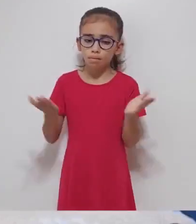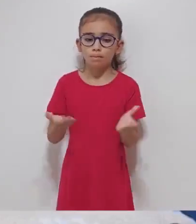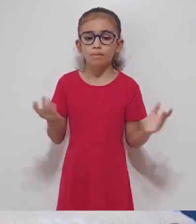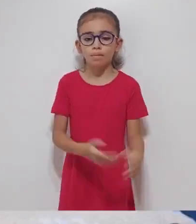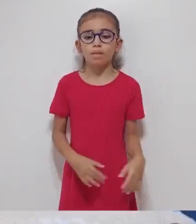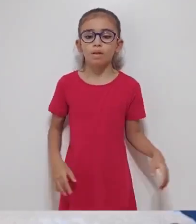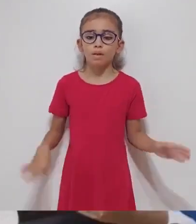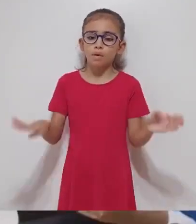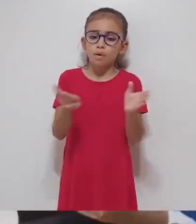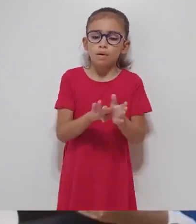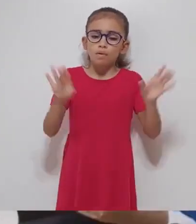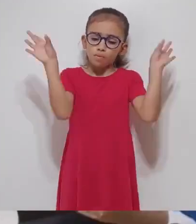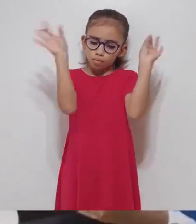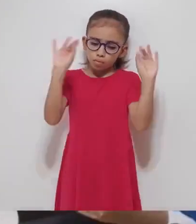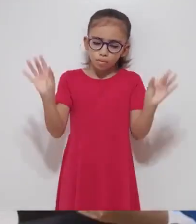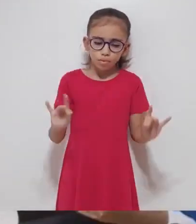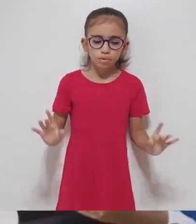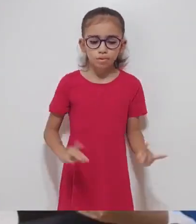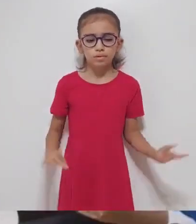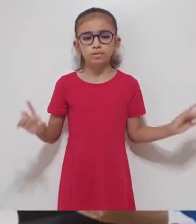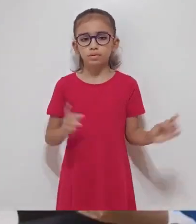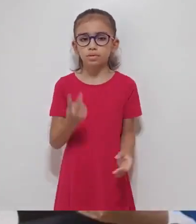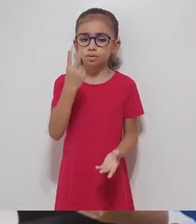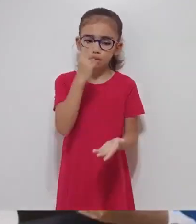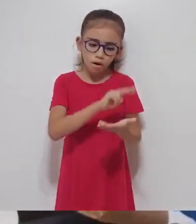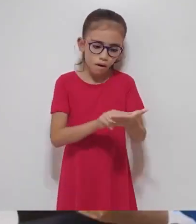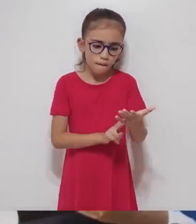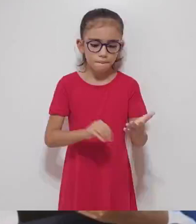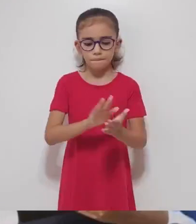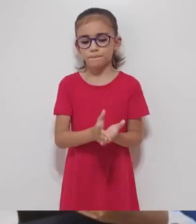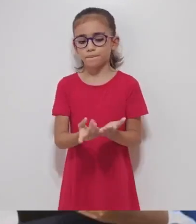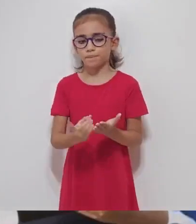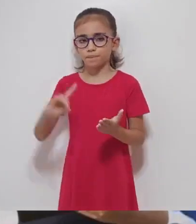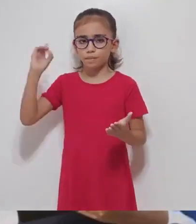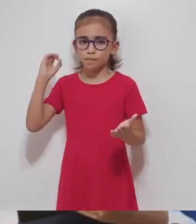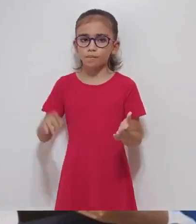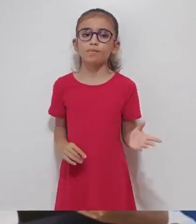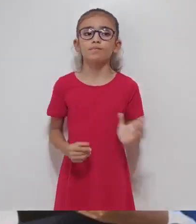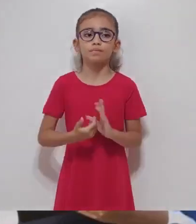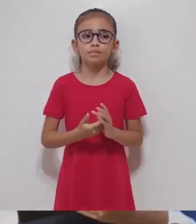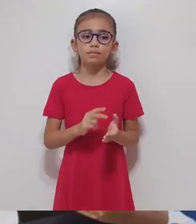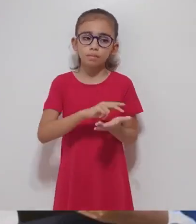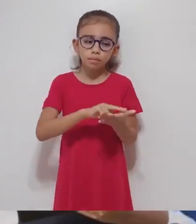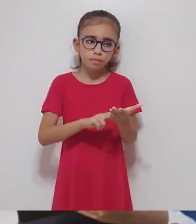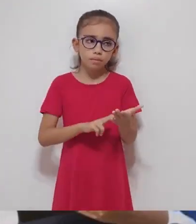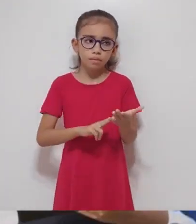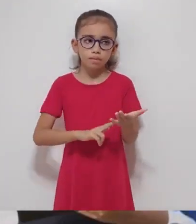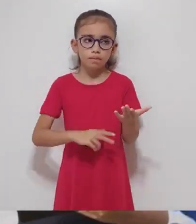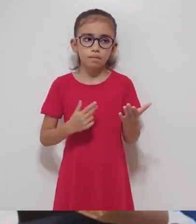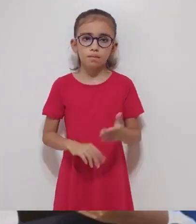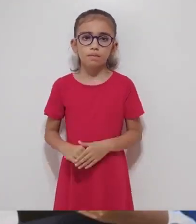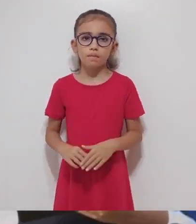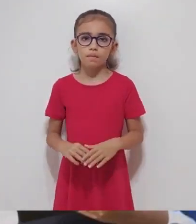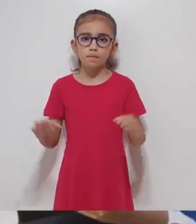E agora chegou um momento muito especial da nossa aula. Nós vamos ler a Bíblia, a Palavra de Deus. Isso mesmo, nós vamos